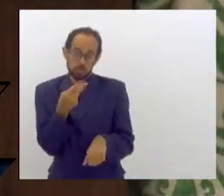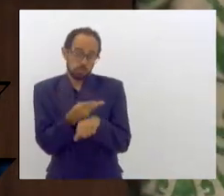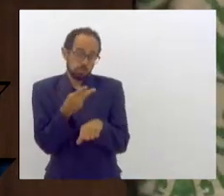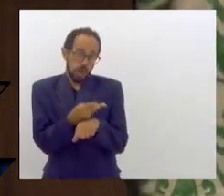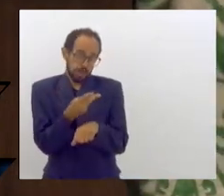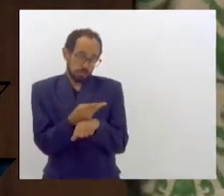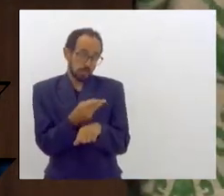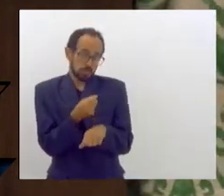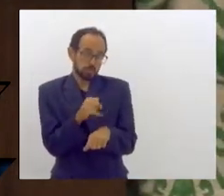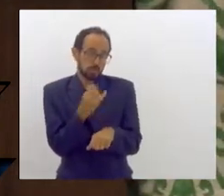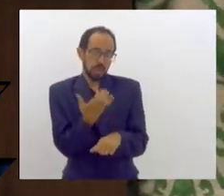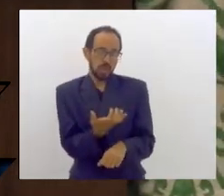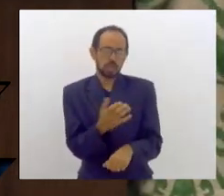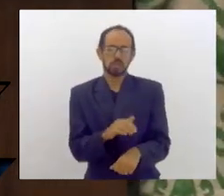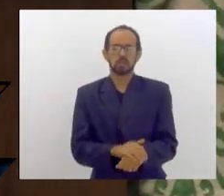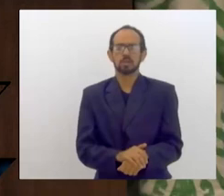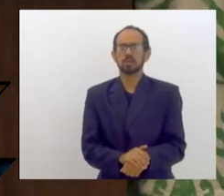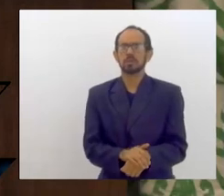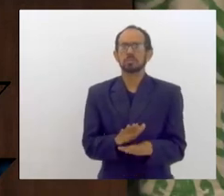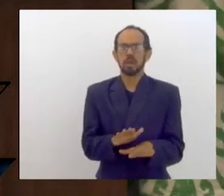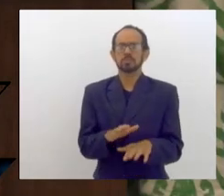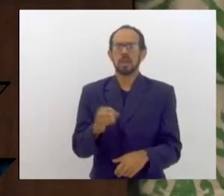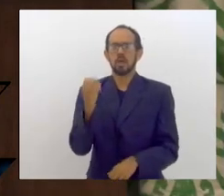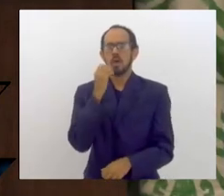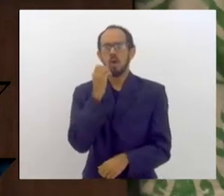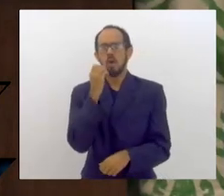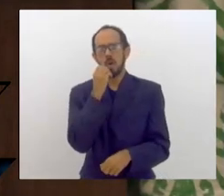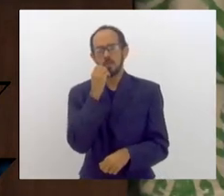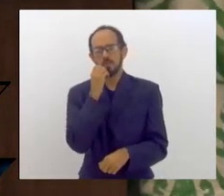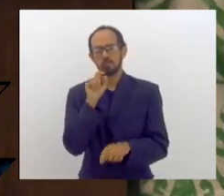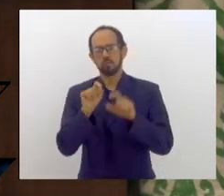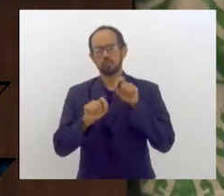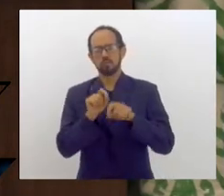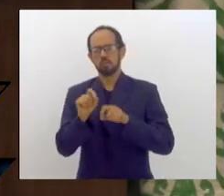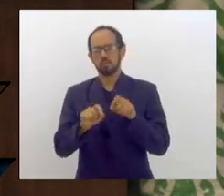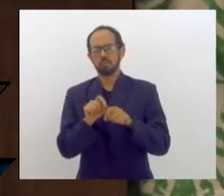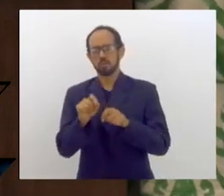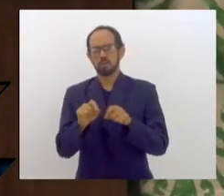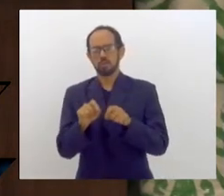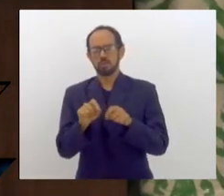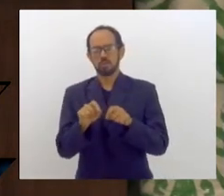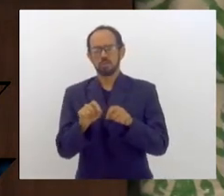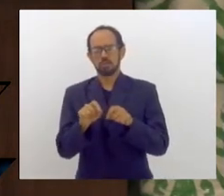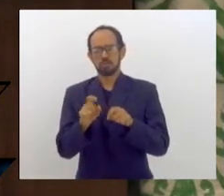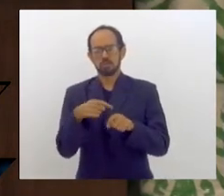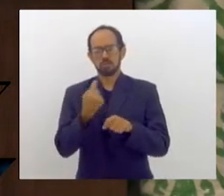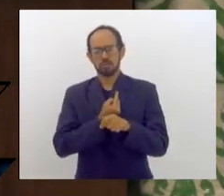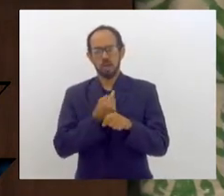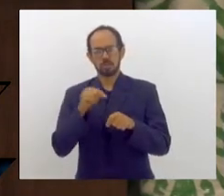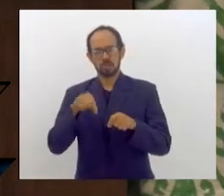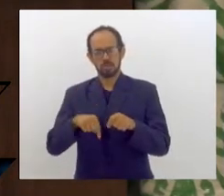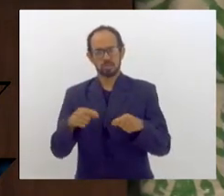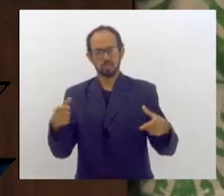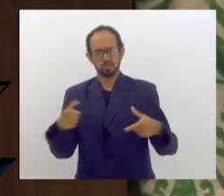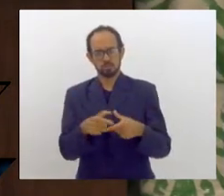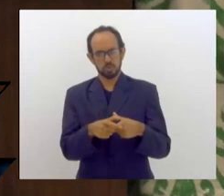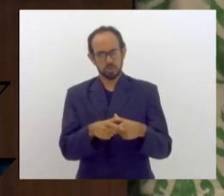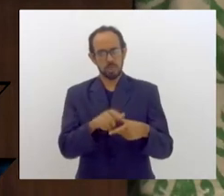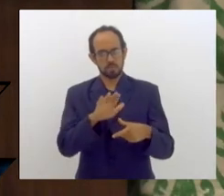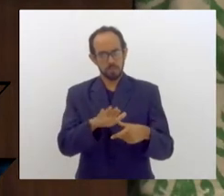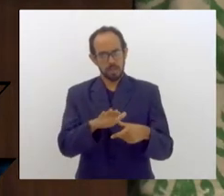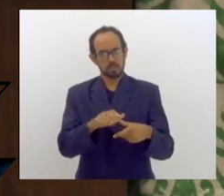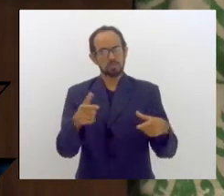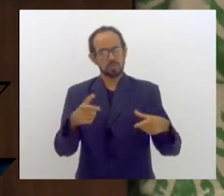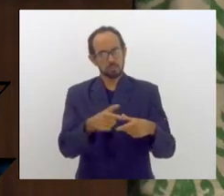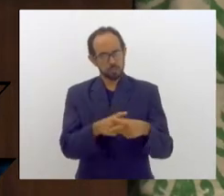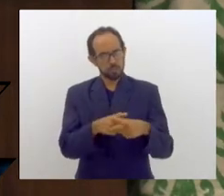preferir, mas é evidente que nós aqui na casa somos a minoria, sim, mas somos uma minoria muito